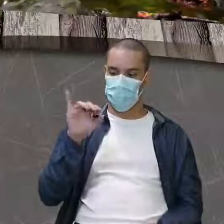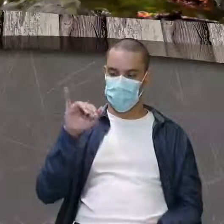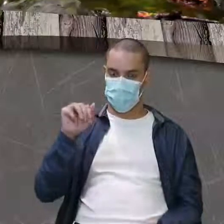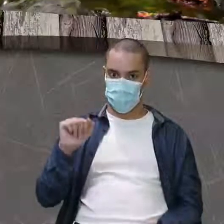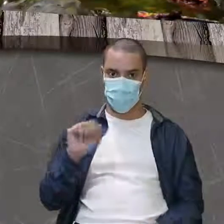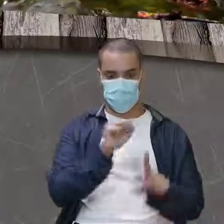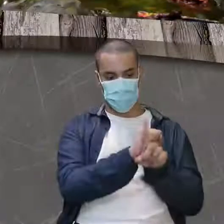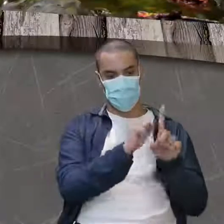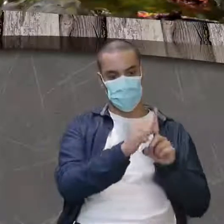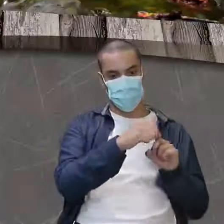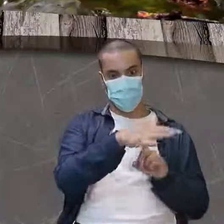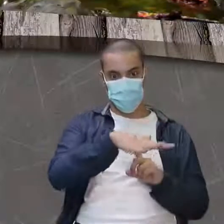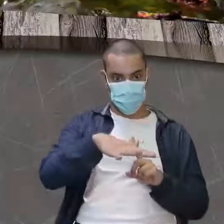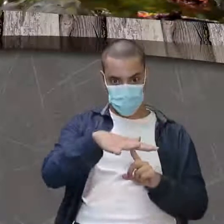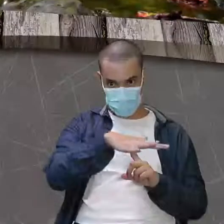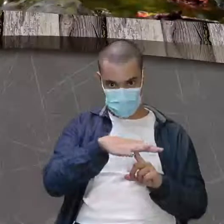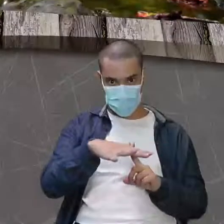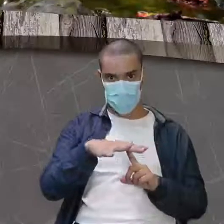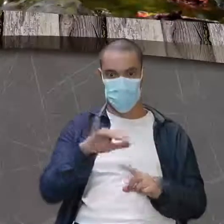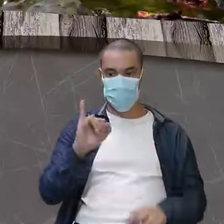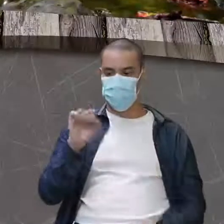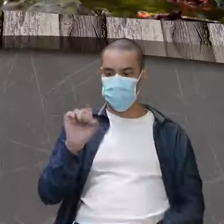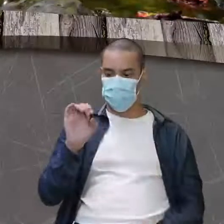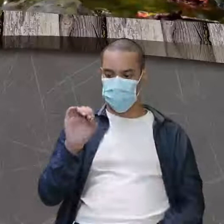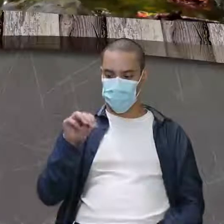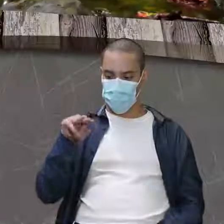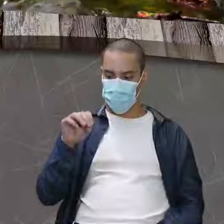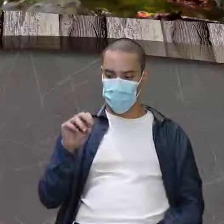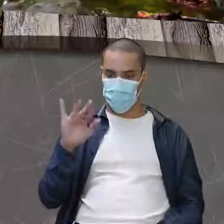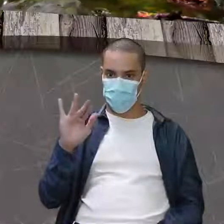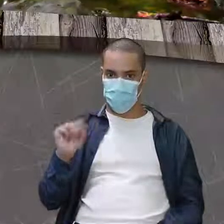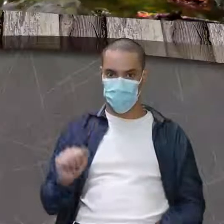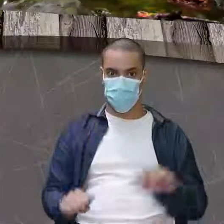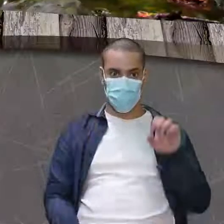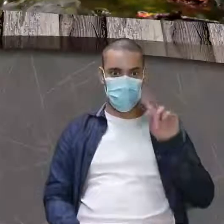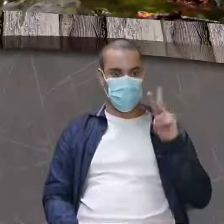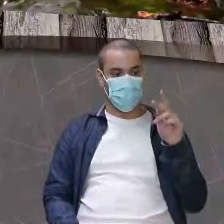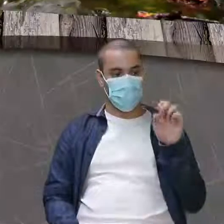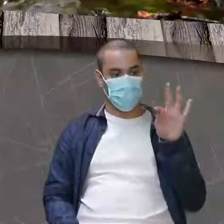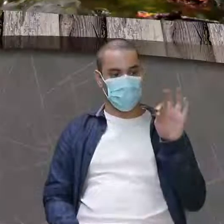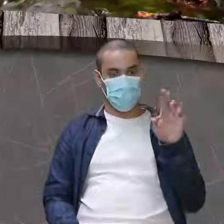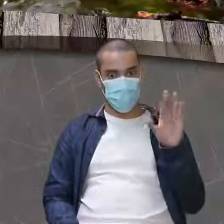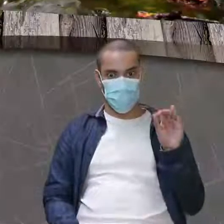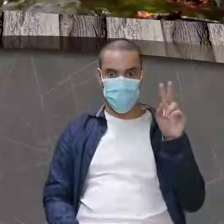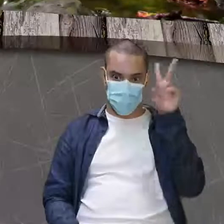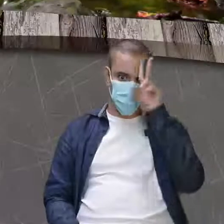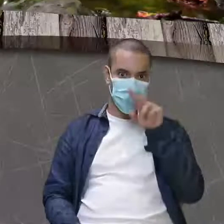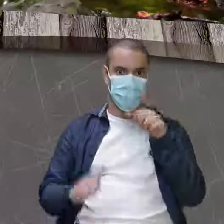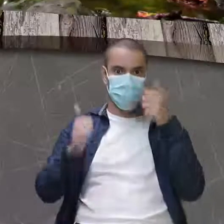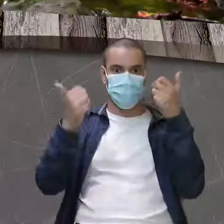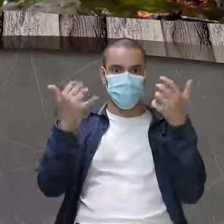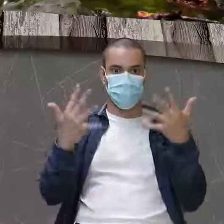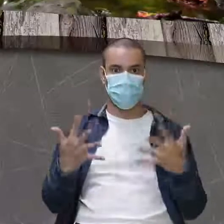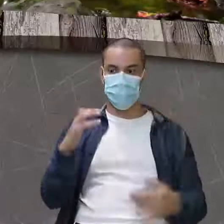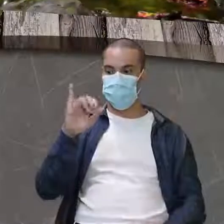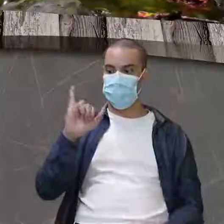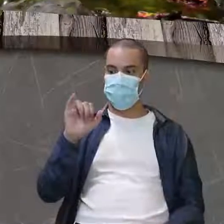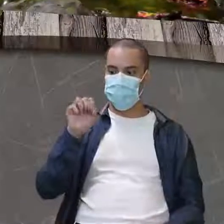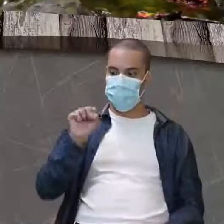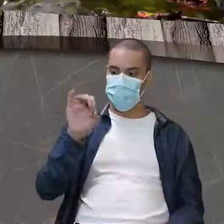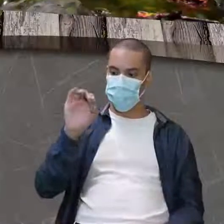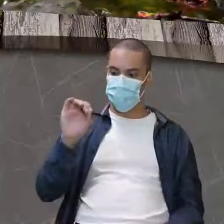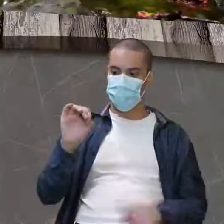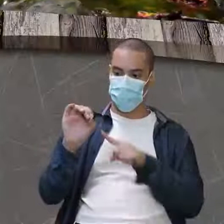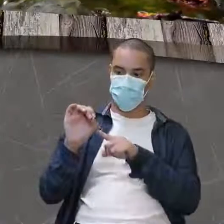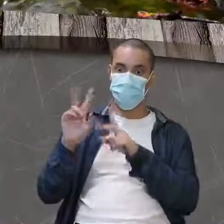sociedades isomorfas e heteromorfas, então você precisava de quê? Lembrar que quando eu falo de iso,